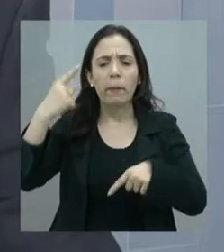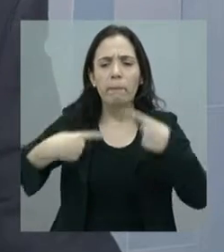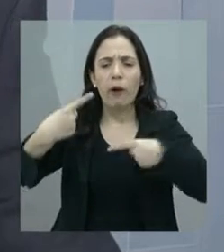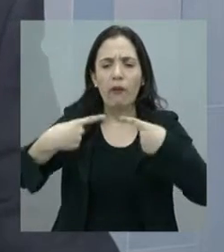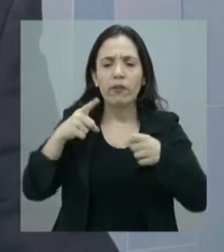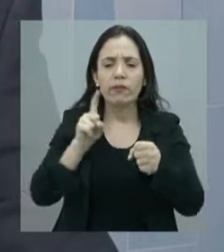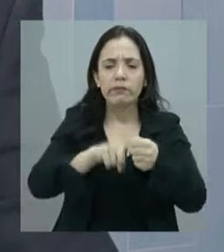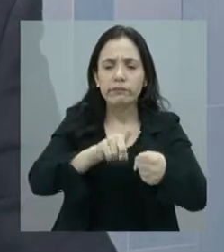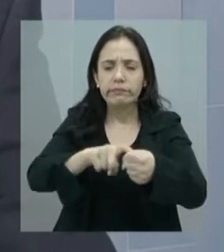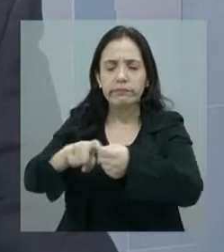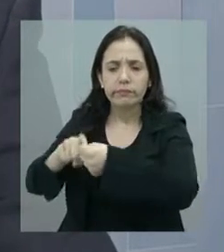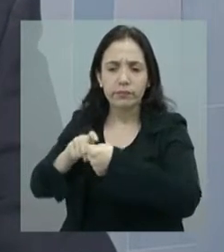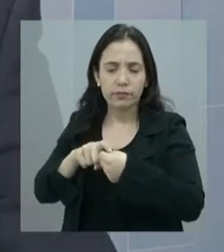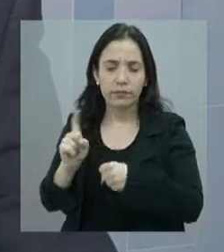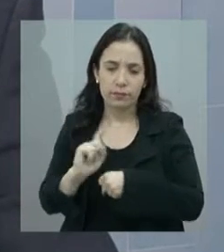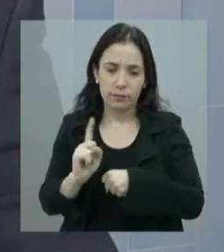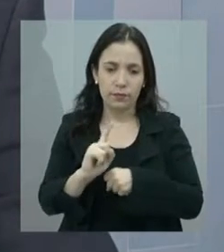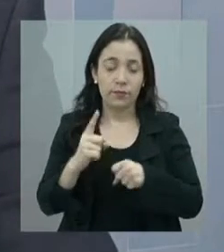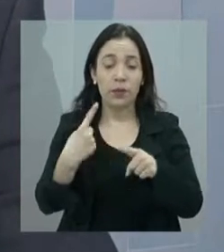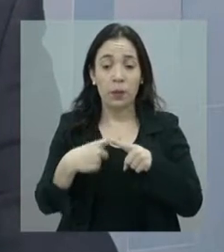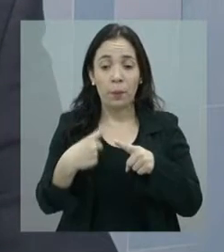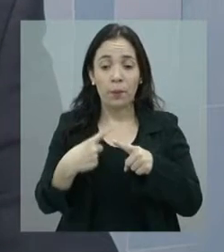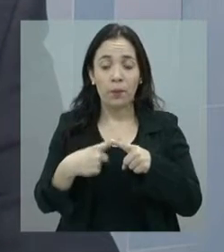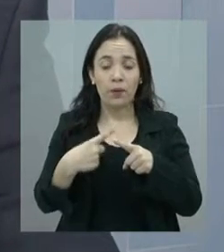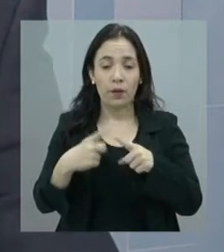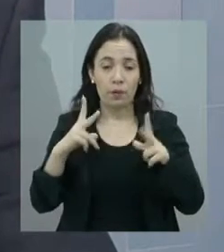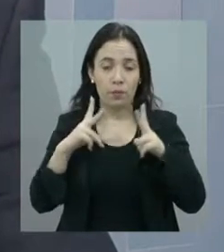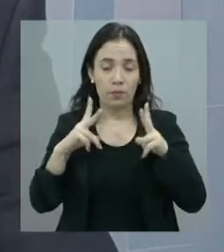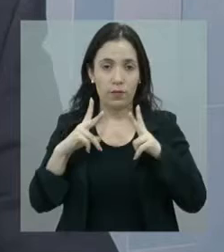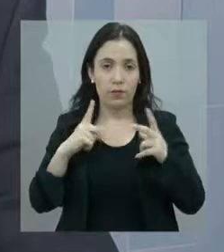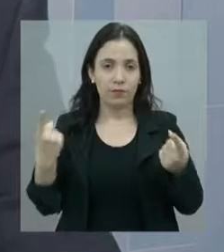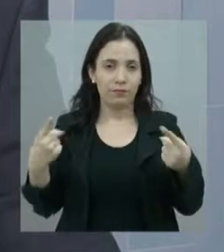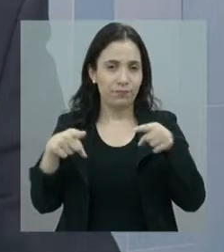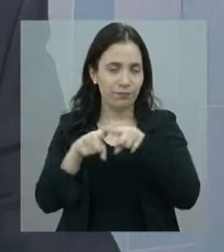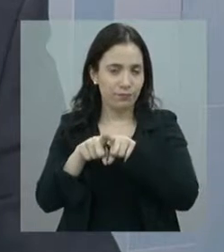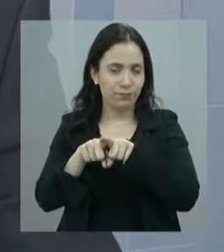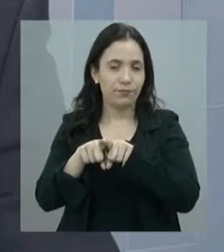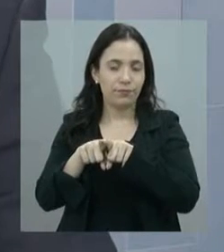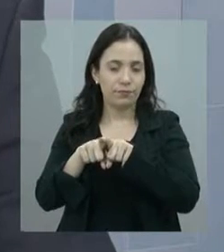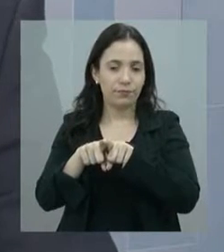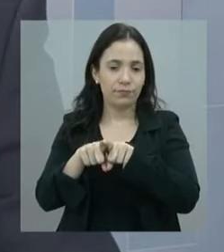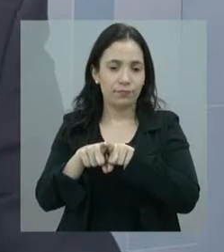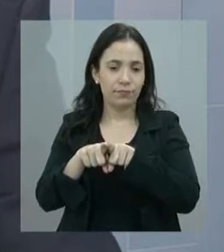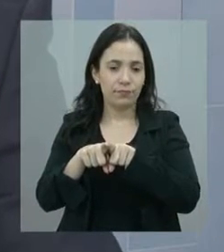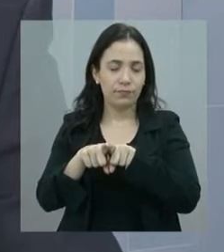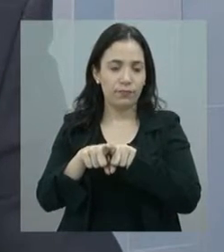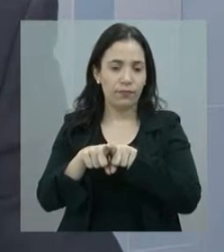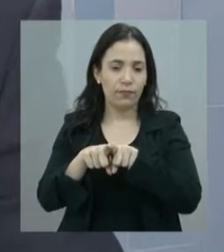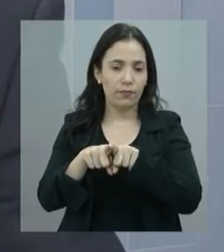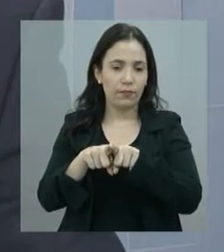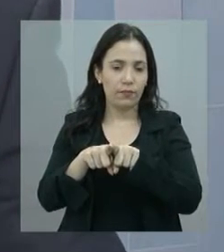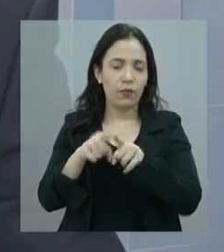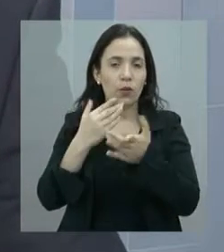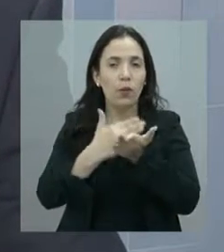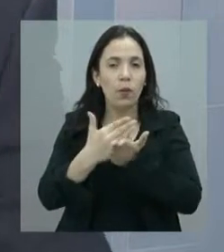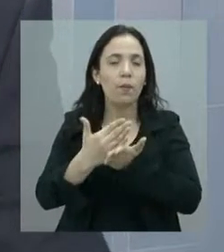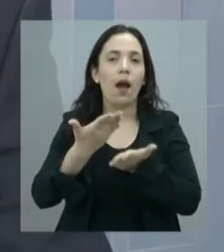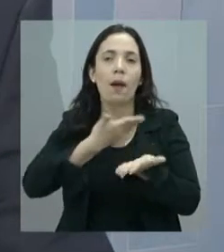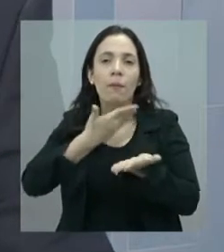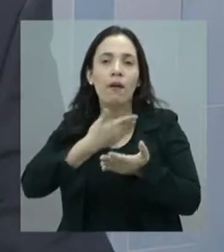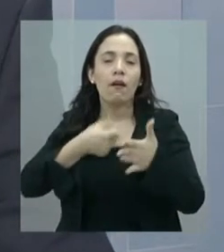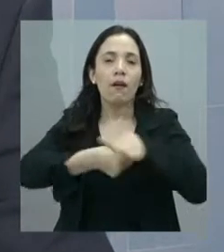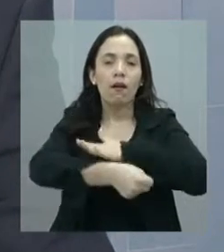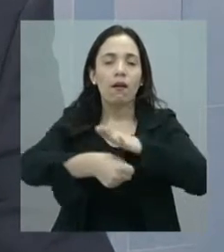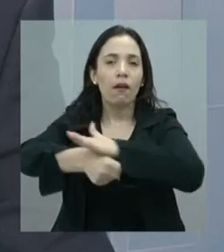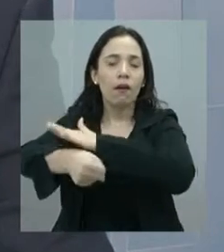repente os consórcios passaram a ser gerenciados com influência política muito grande. Hoje um prefeito, hoje um deputado da região, e começa,